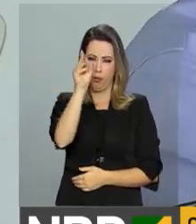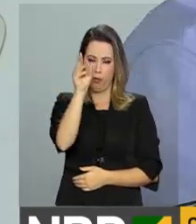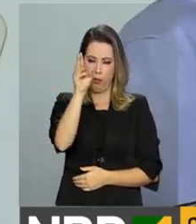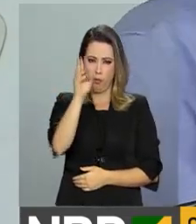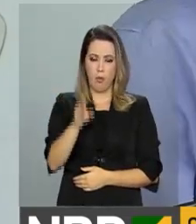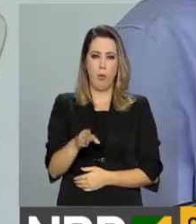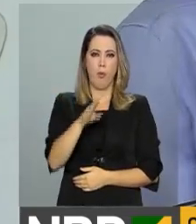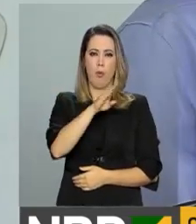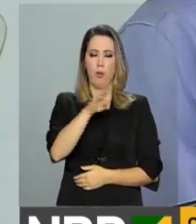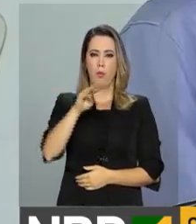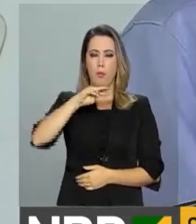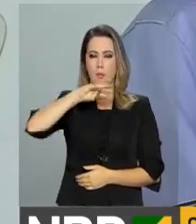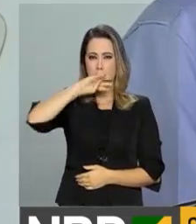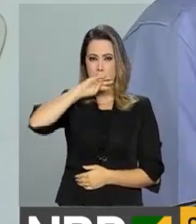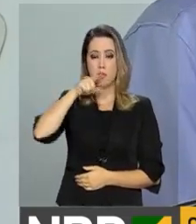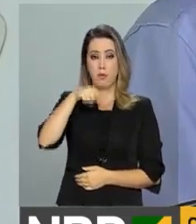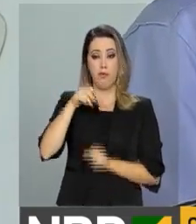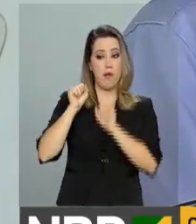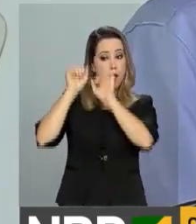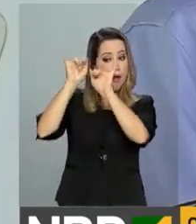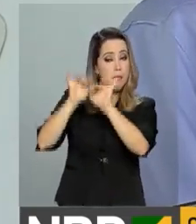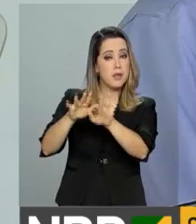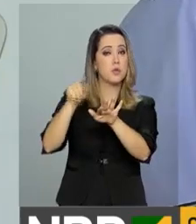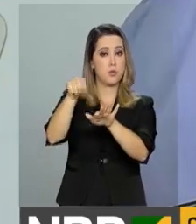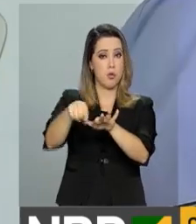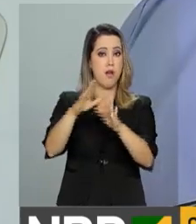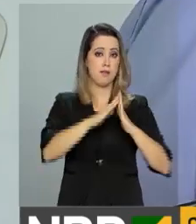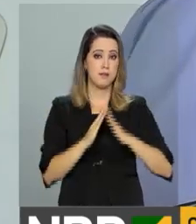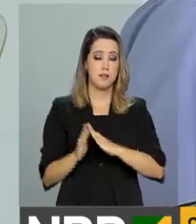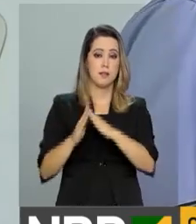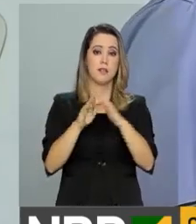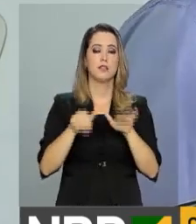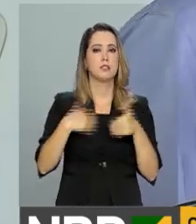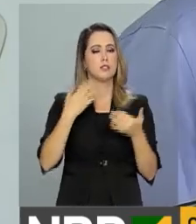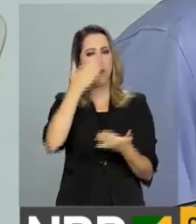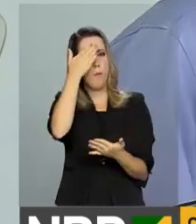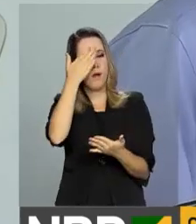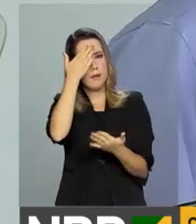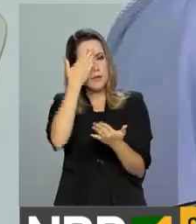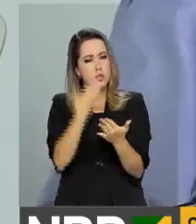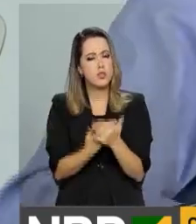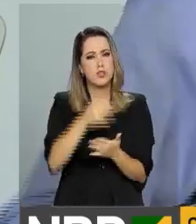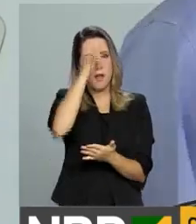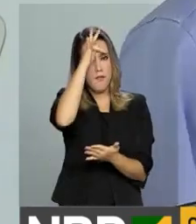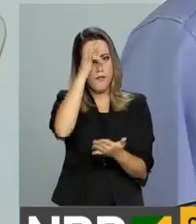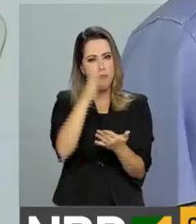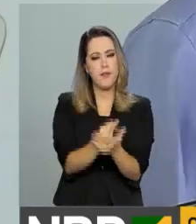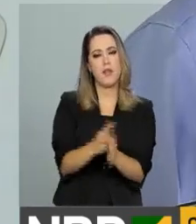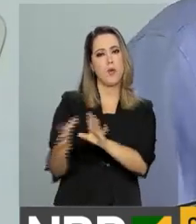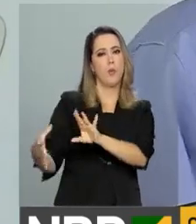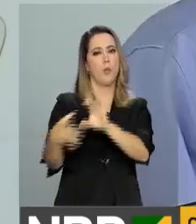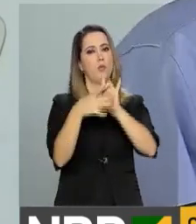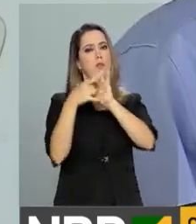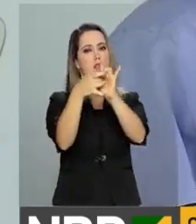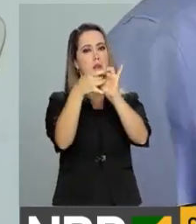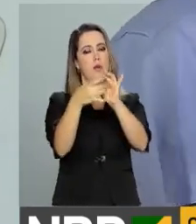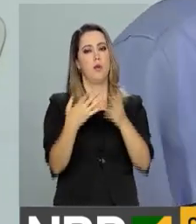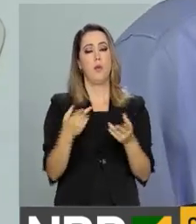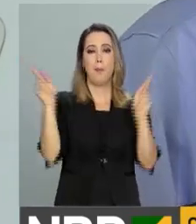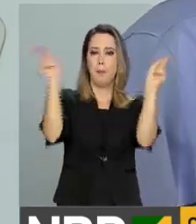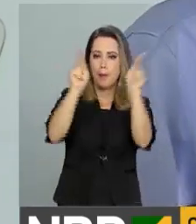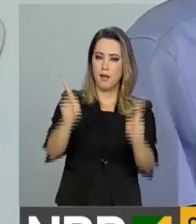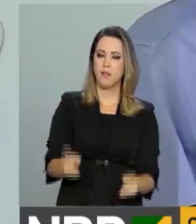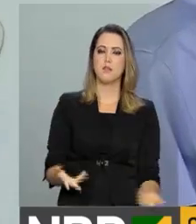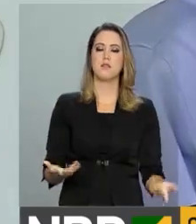vai abençoar estas unidades e, portanto, a ideia da fé, a ideia da harmonia, a ideia da